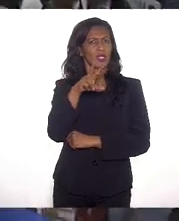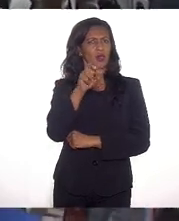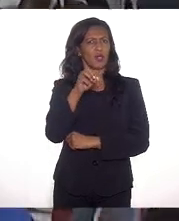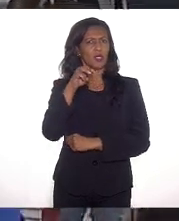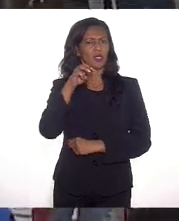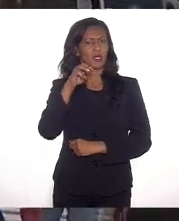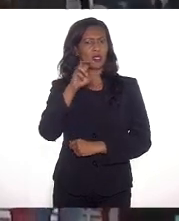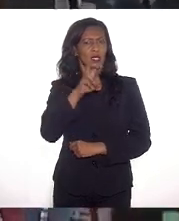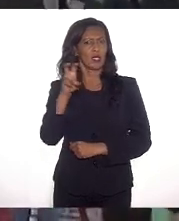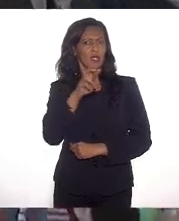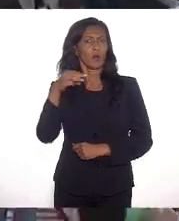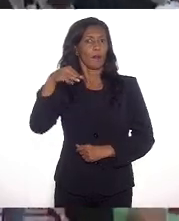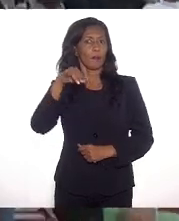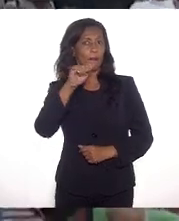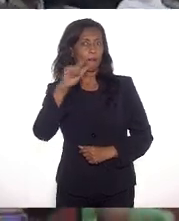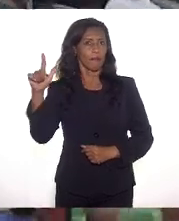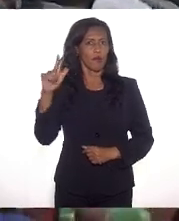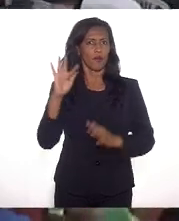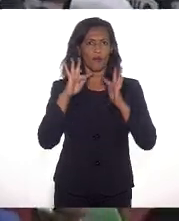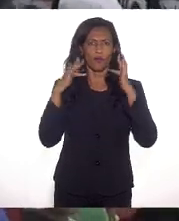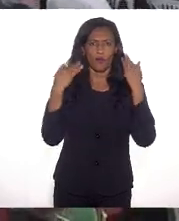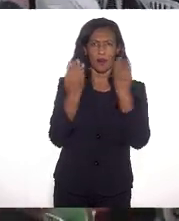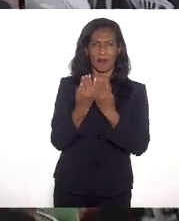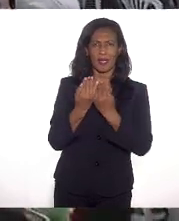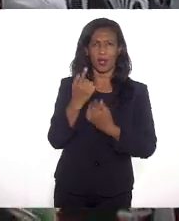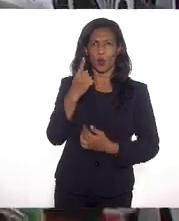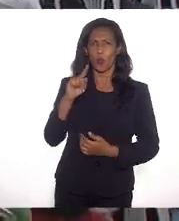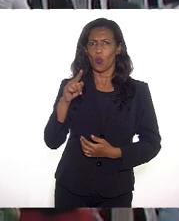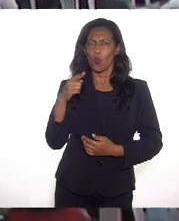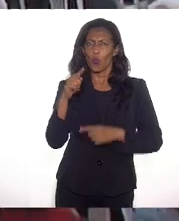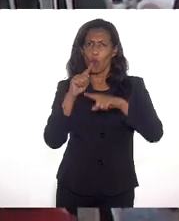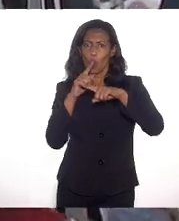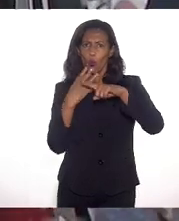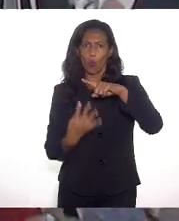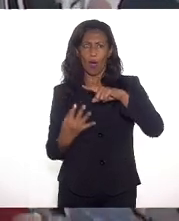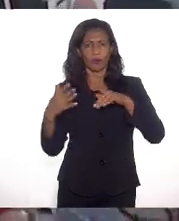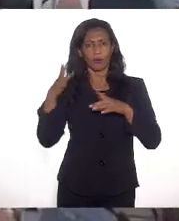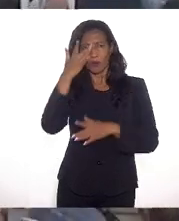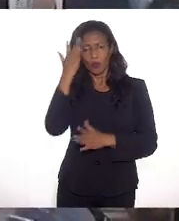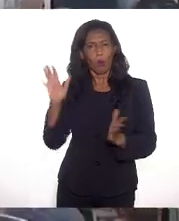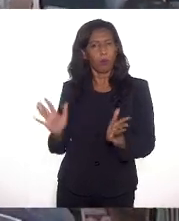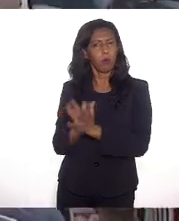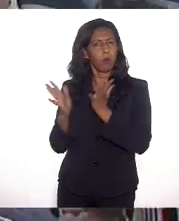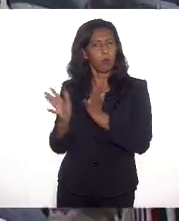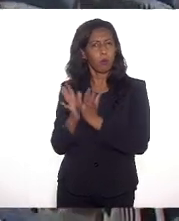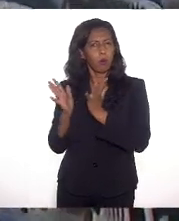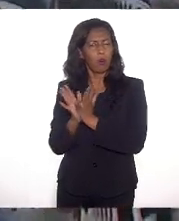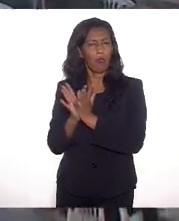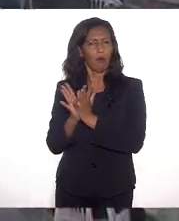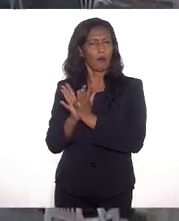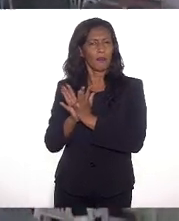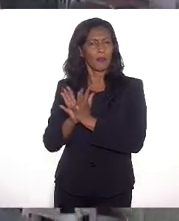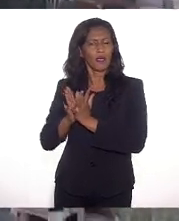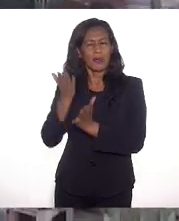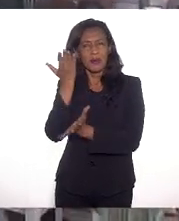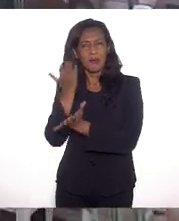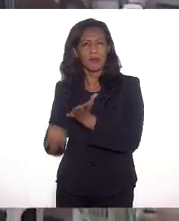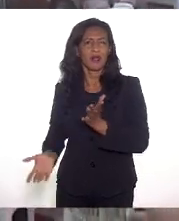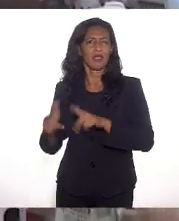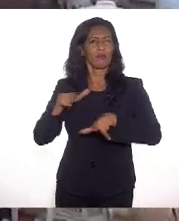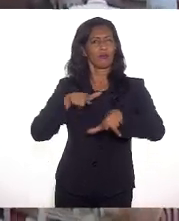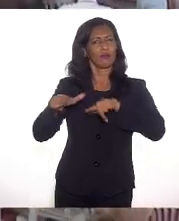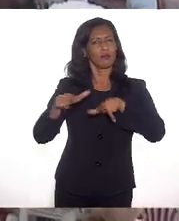famílias, cerca de 250 milhão de pessoas que vivem na pobreza e extrema pobreza e que perderam seus